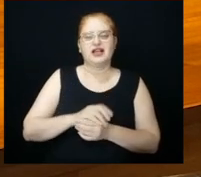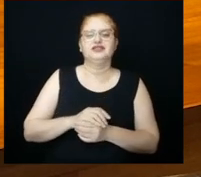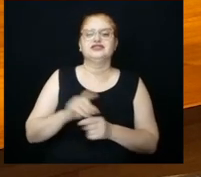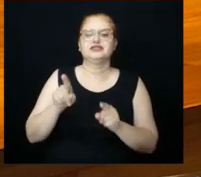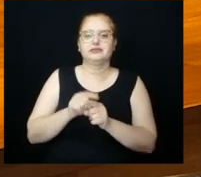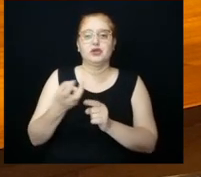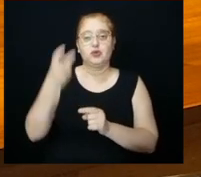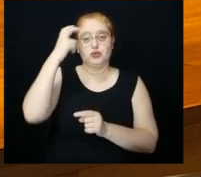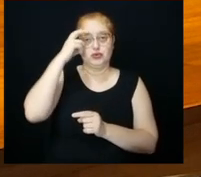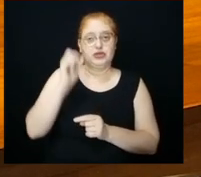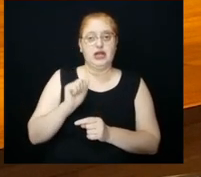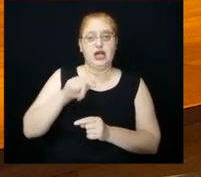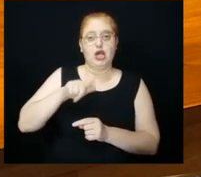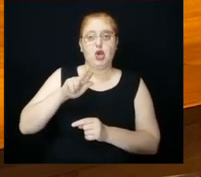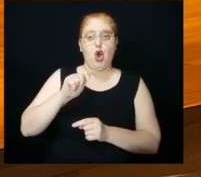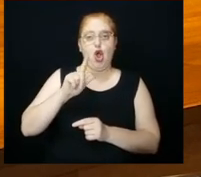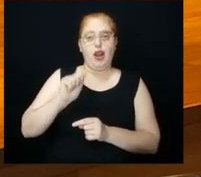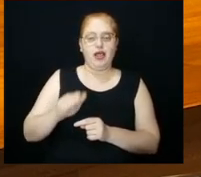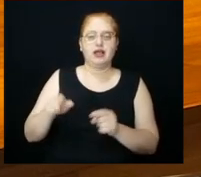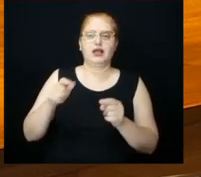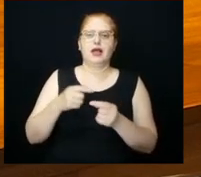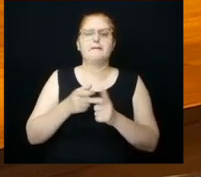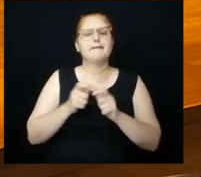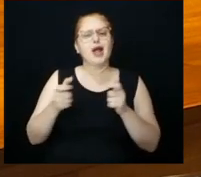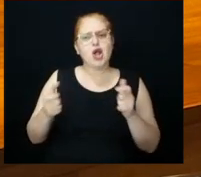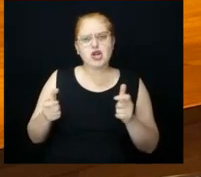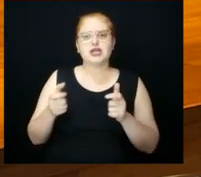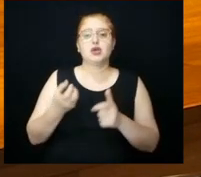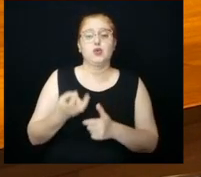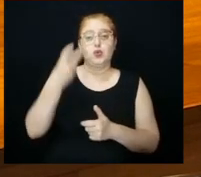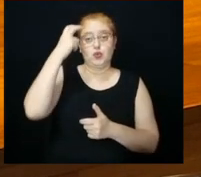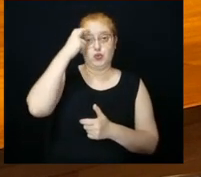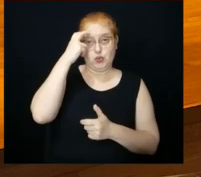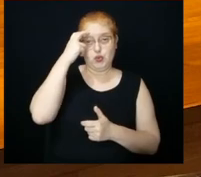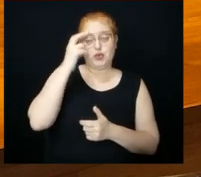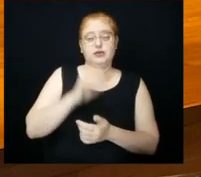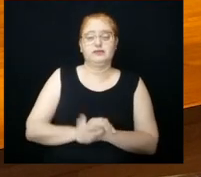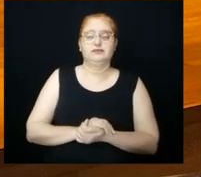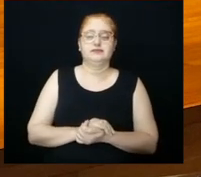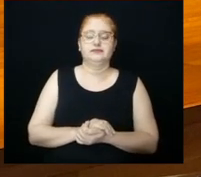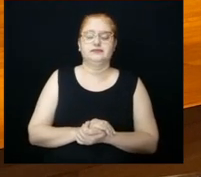também na cultura angolana, né? Então, a maioria das culturas, tanto as culturas